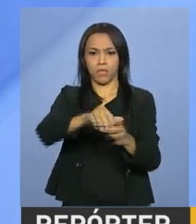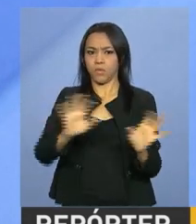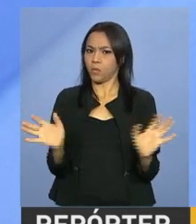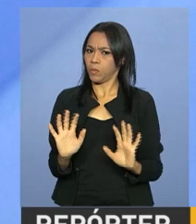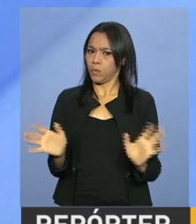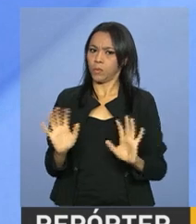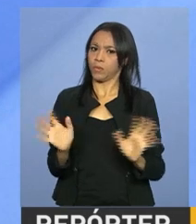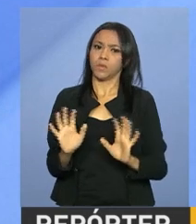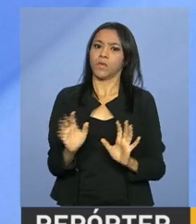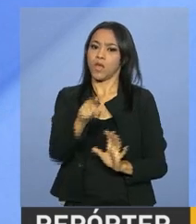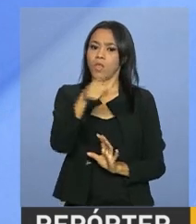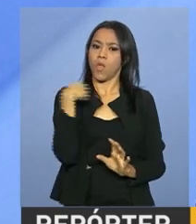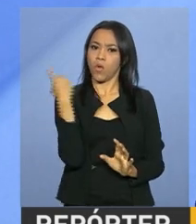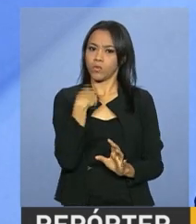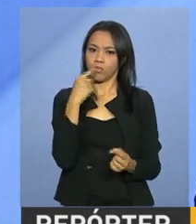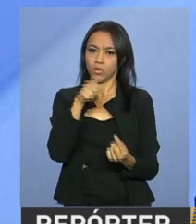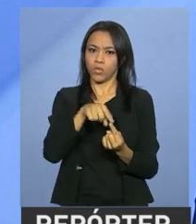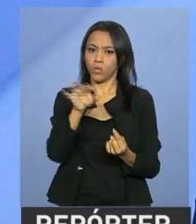anistiar crimes,